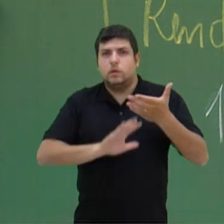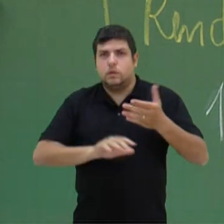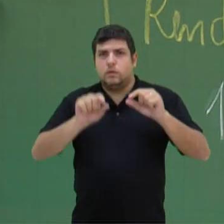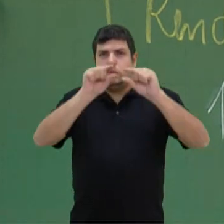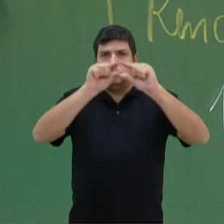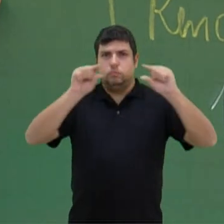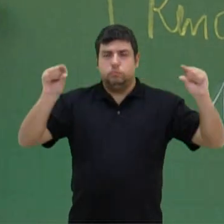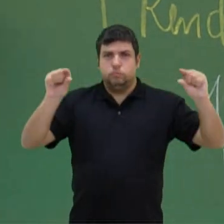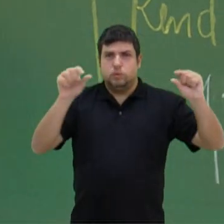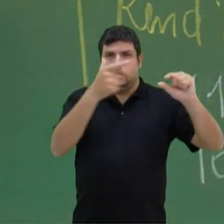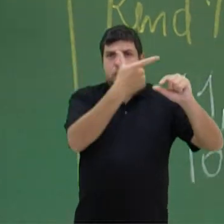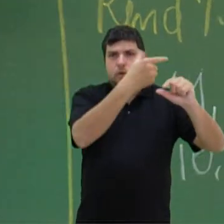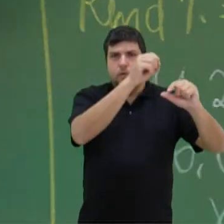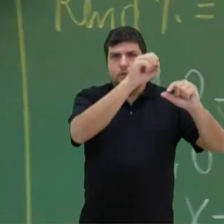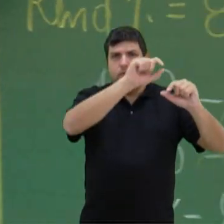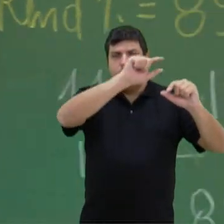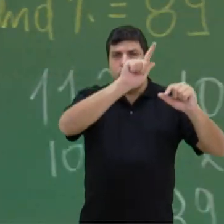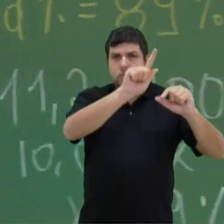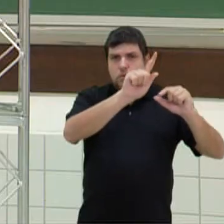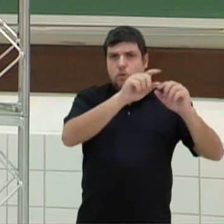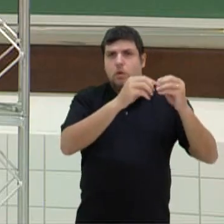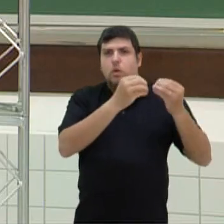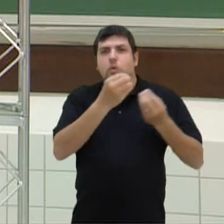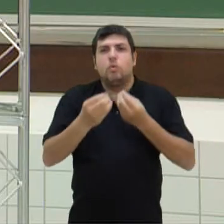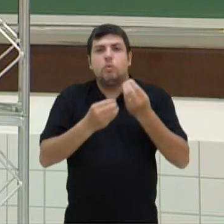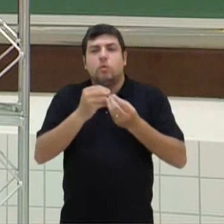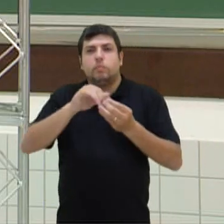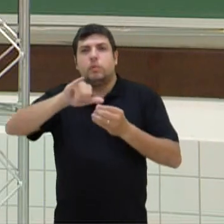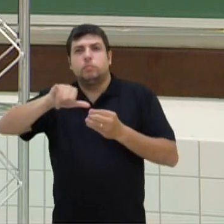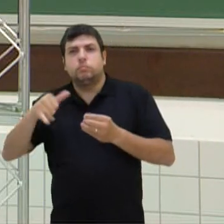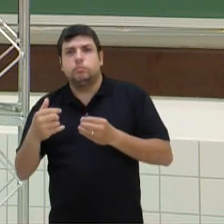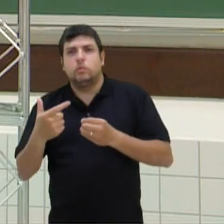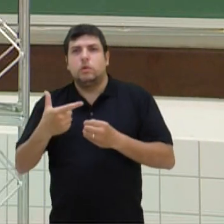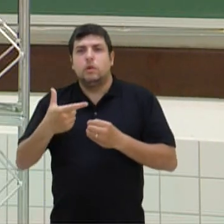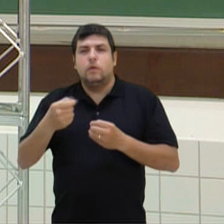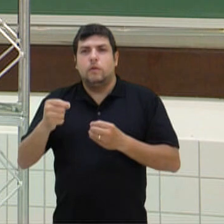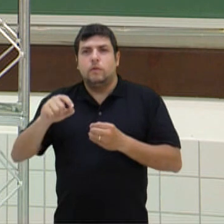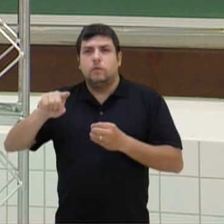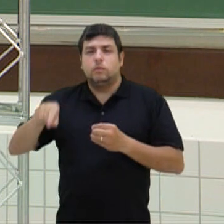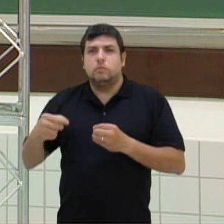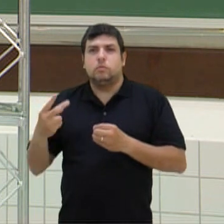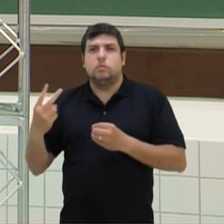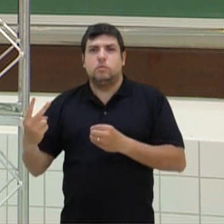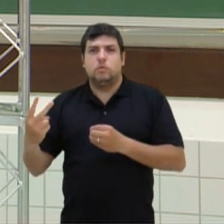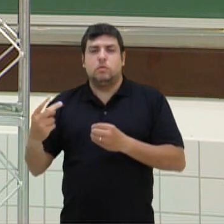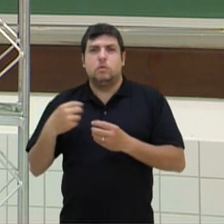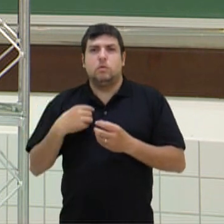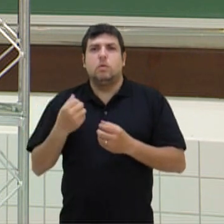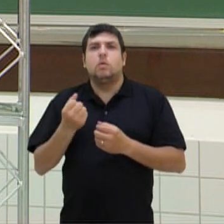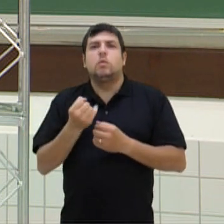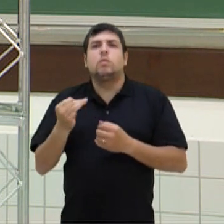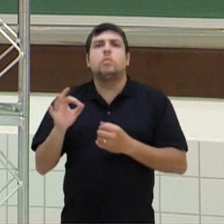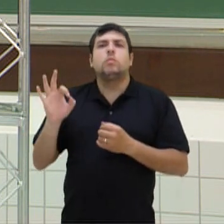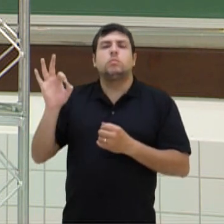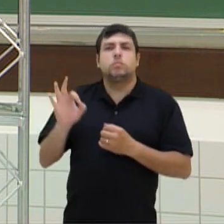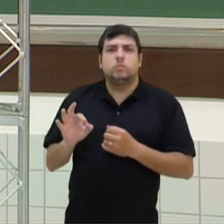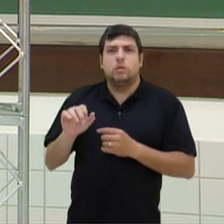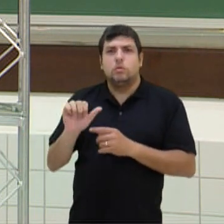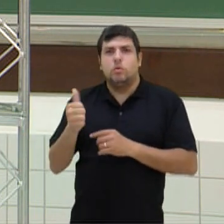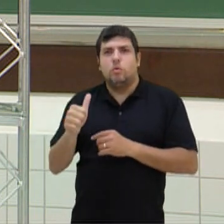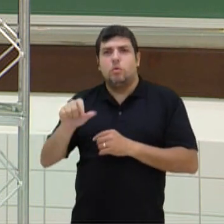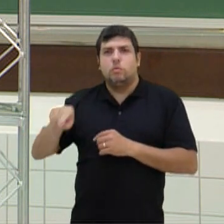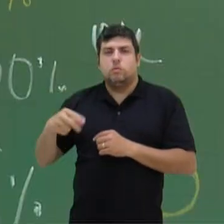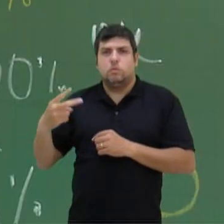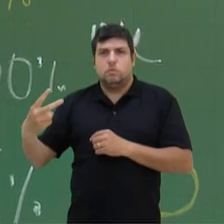rendem 11,2. Agora, eu tenho que ver qual é a porcentagem. Esse 11,2 representa quanto em porcentagem, tá?